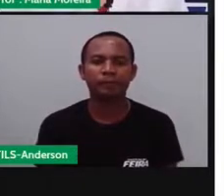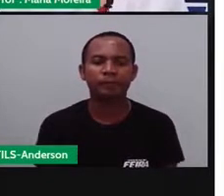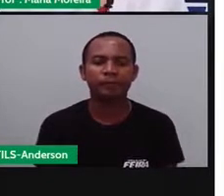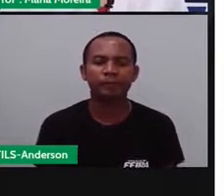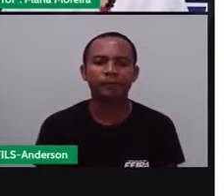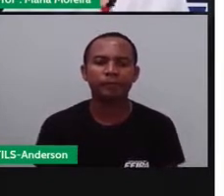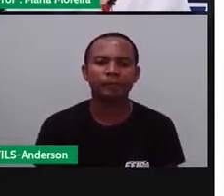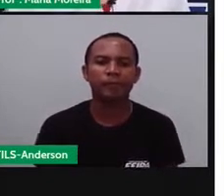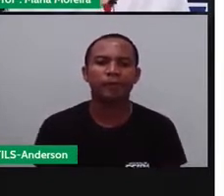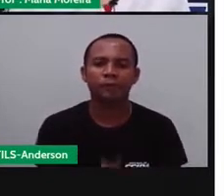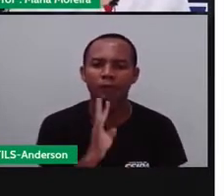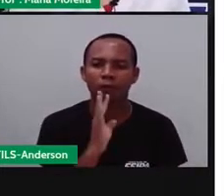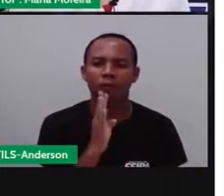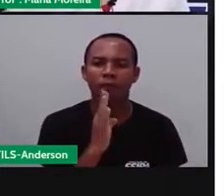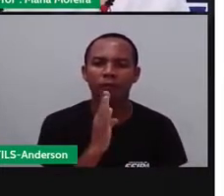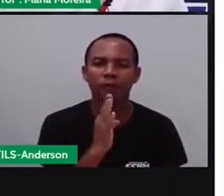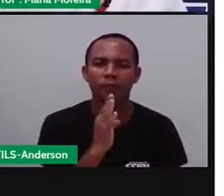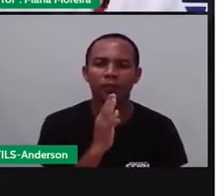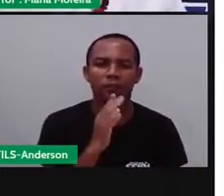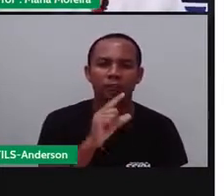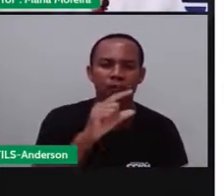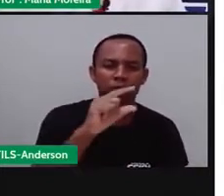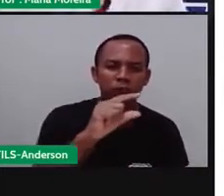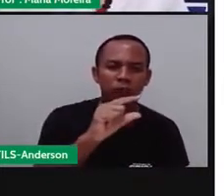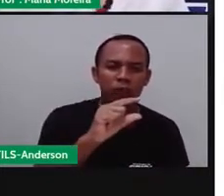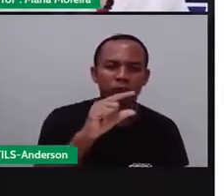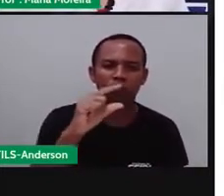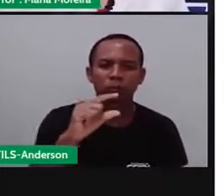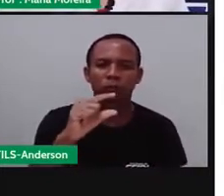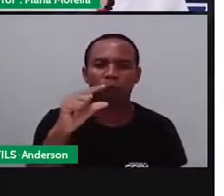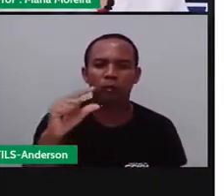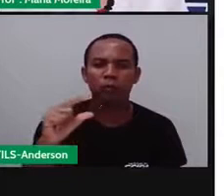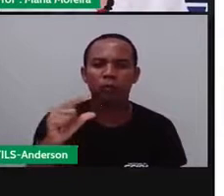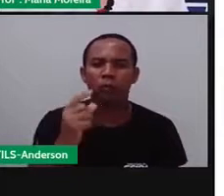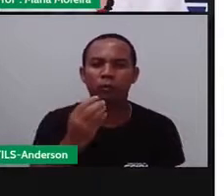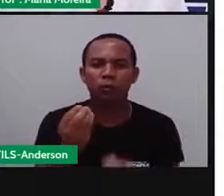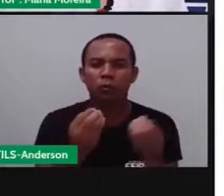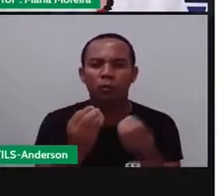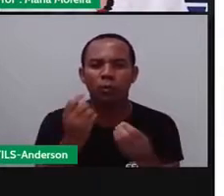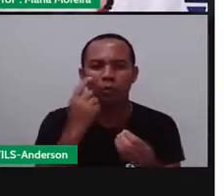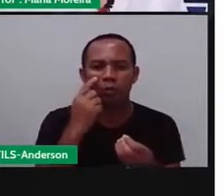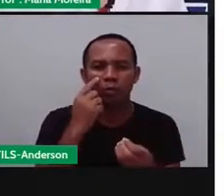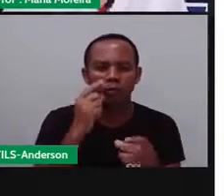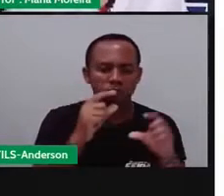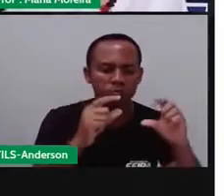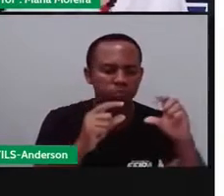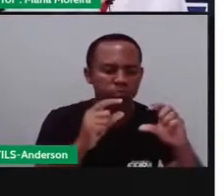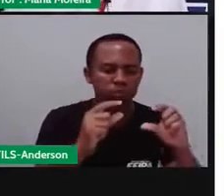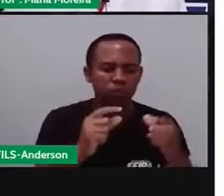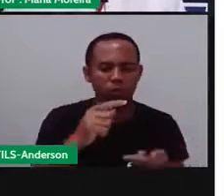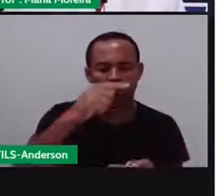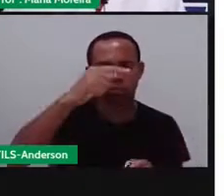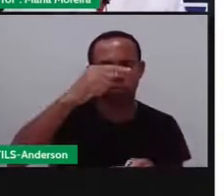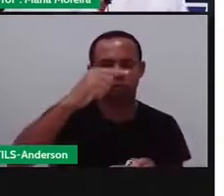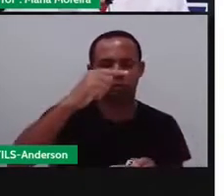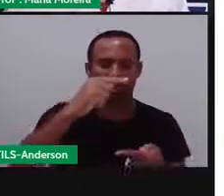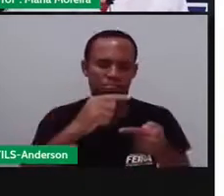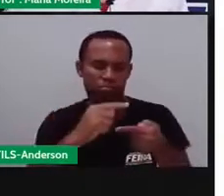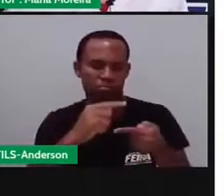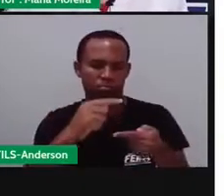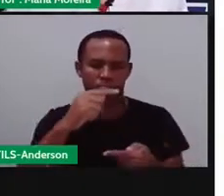Algumas receitas podem trazer as quantidades especificadas por meio de unidades de medida, como litros,